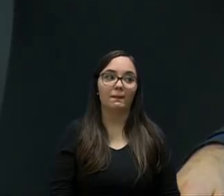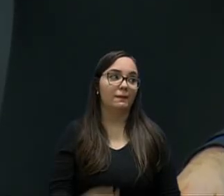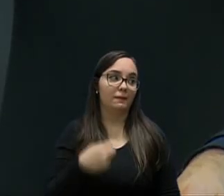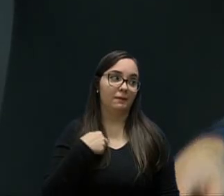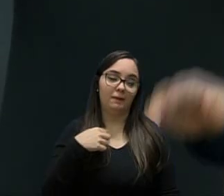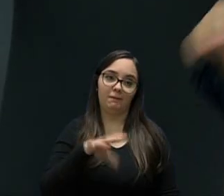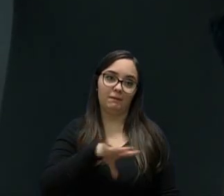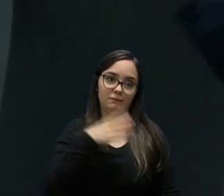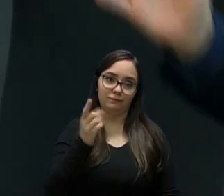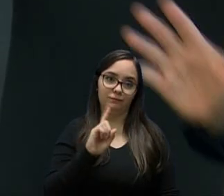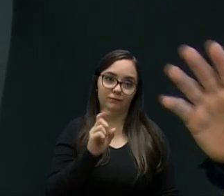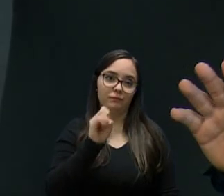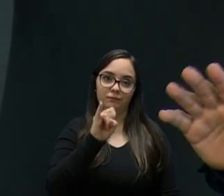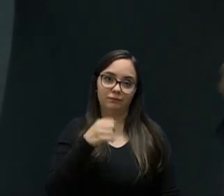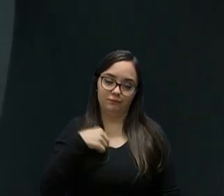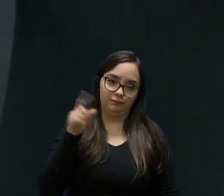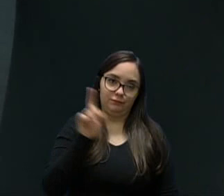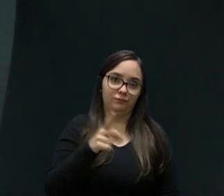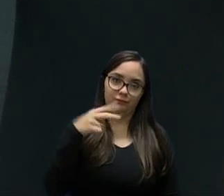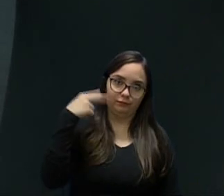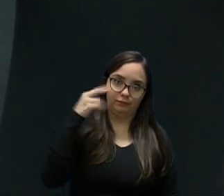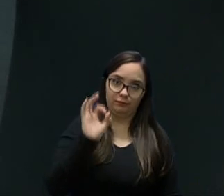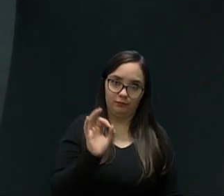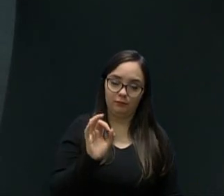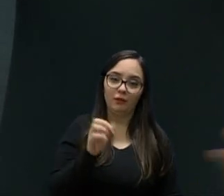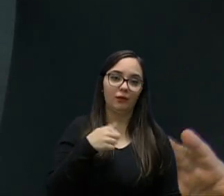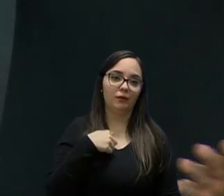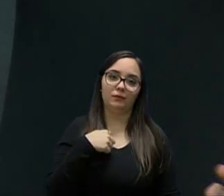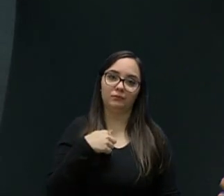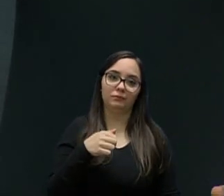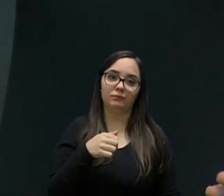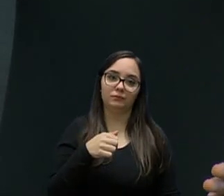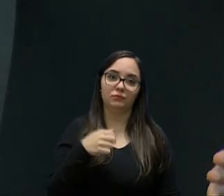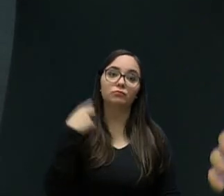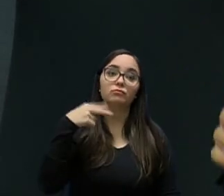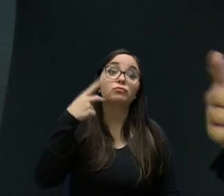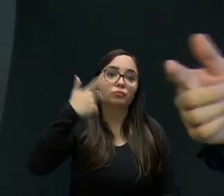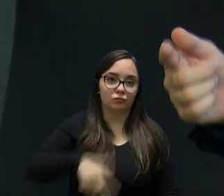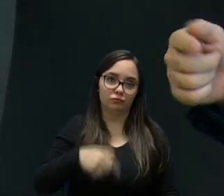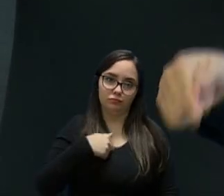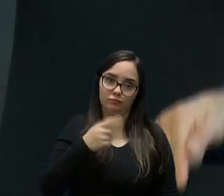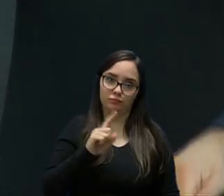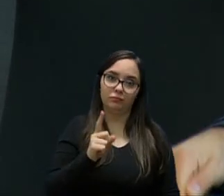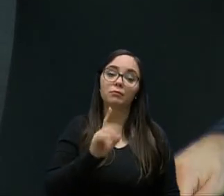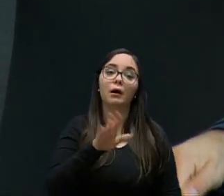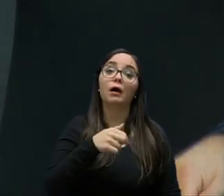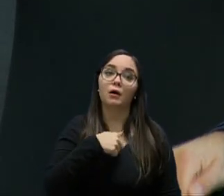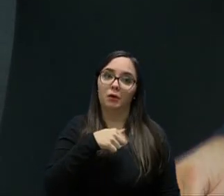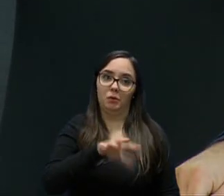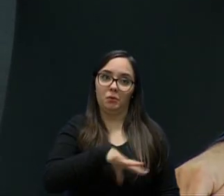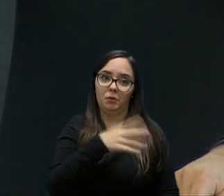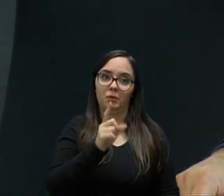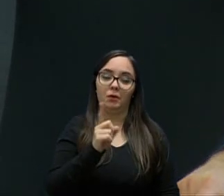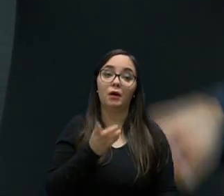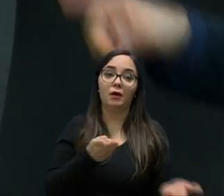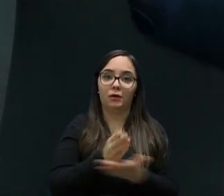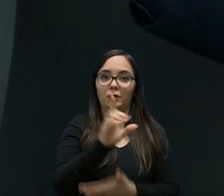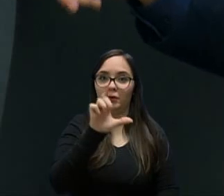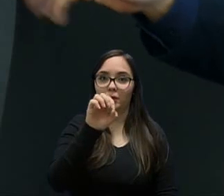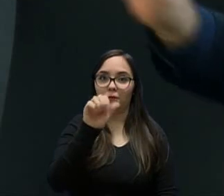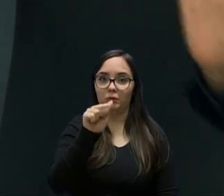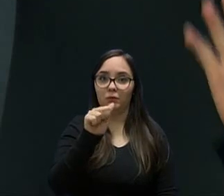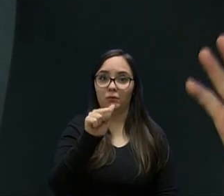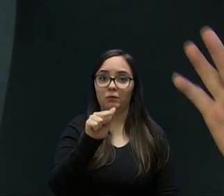eu não vou ter coragem mesmo não estando aquilo que vem com o vereador eu não vou concorrer mais para vereador mas eu não vou ter coragem de aprová-lo a